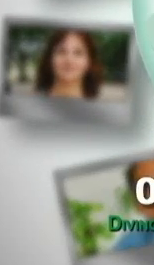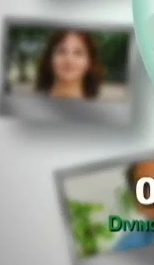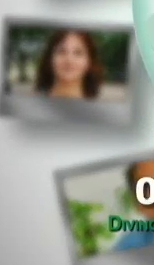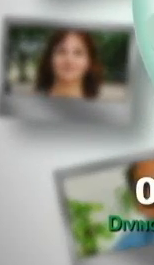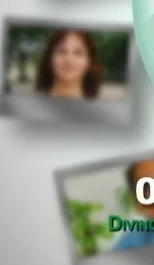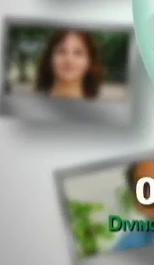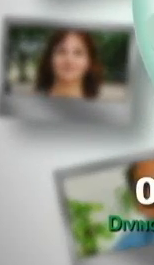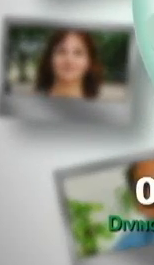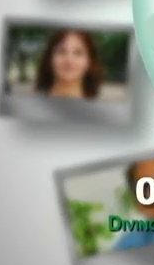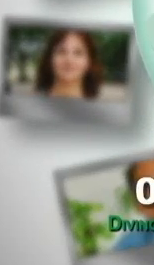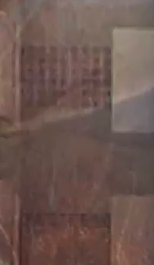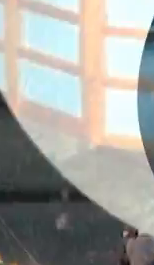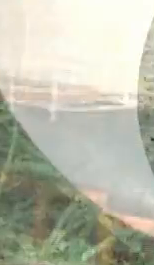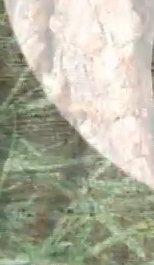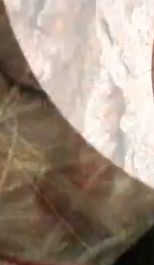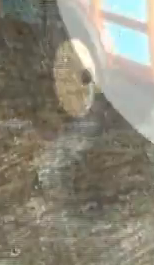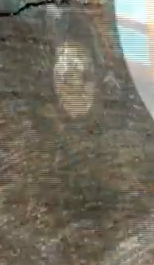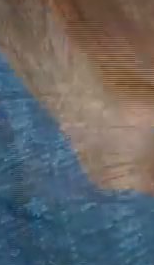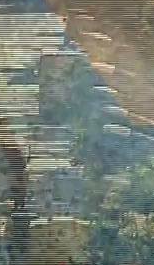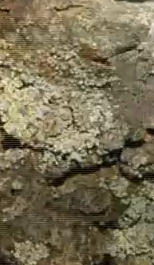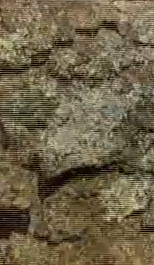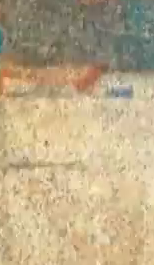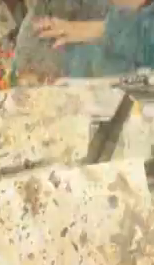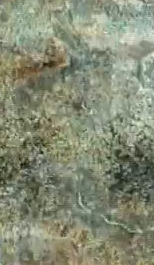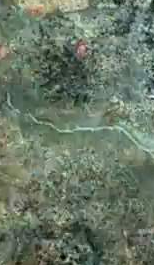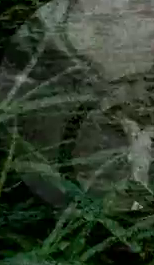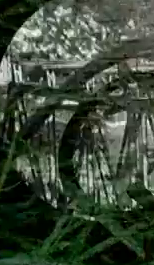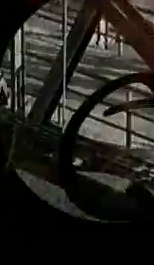037 1213.